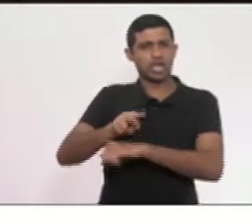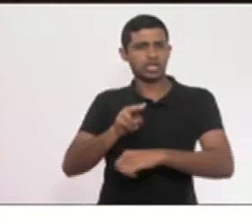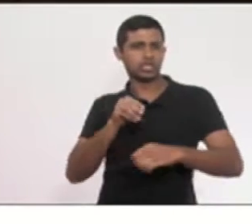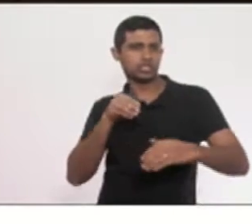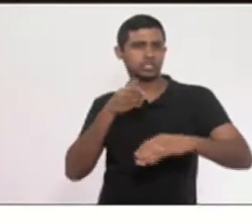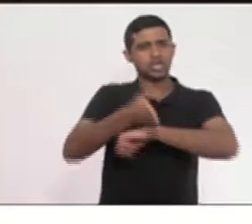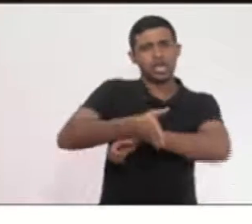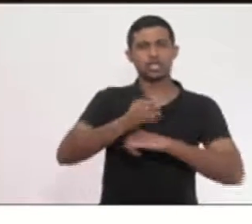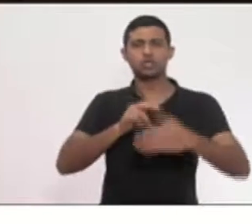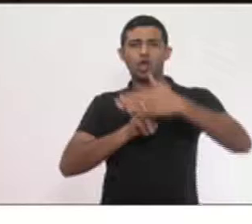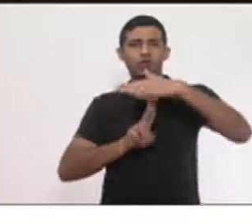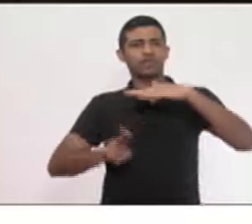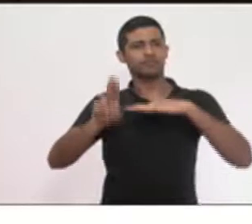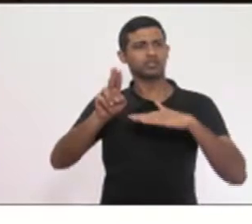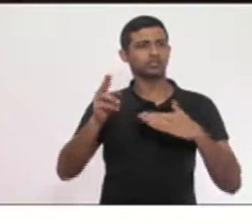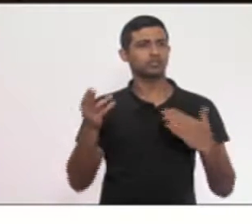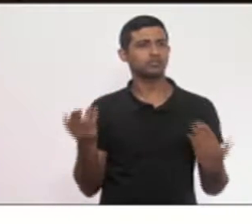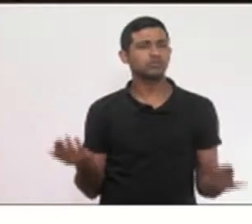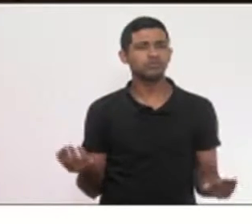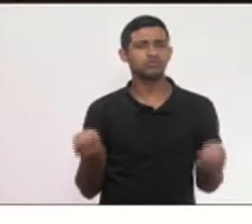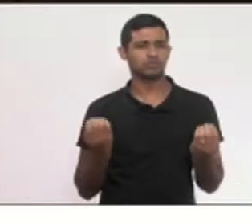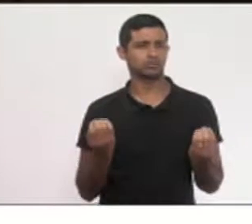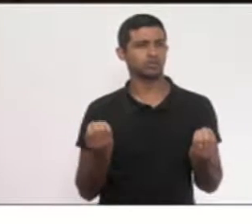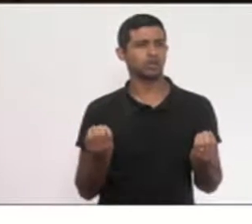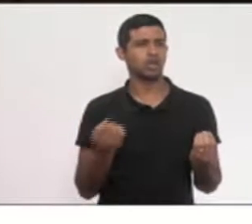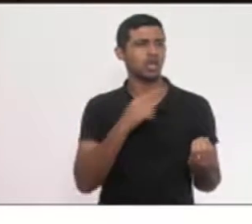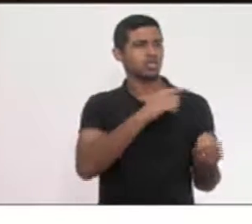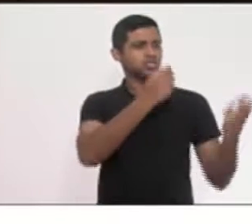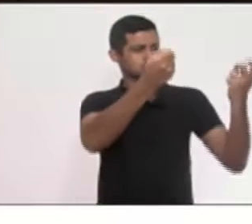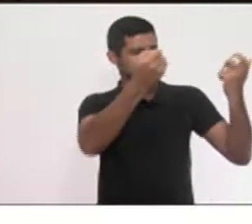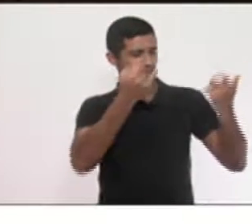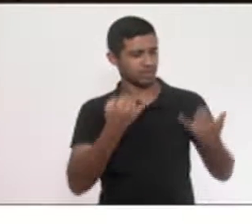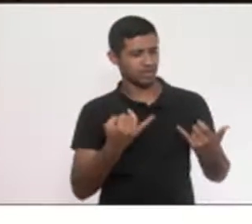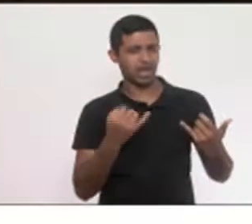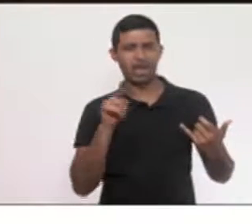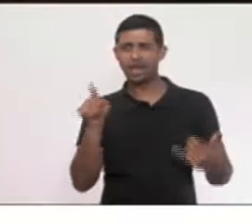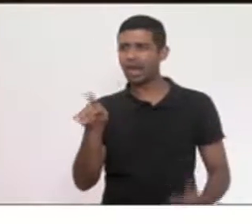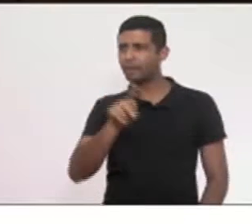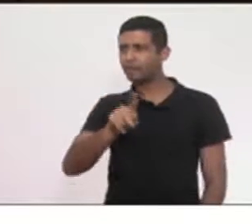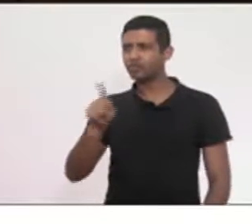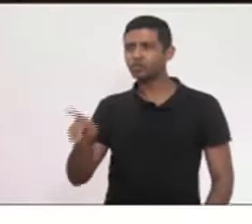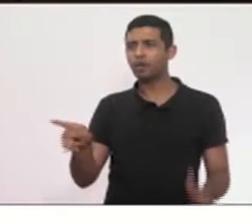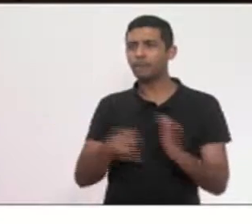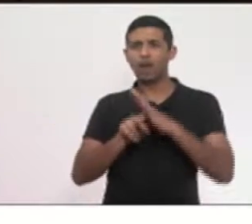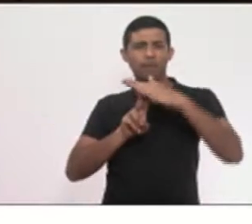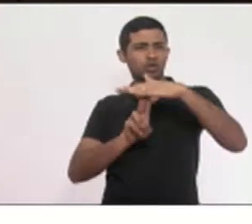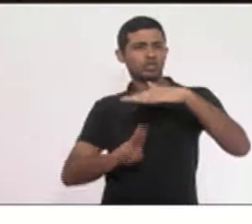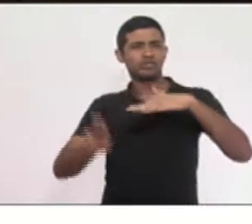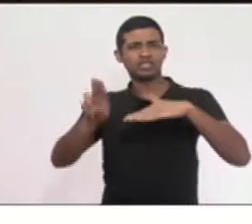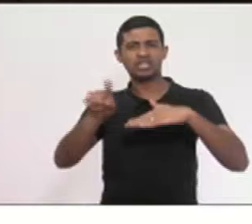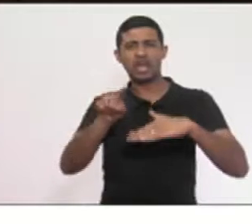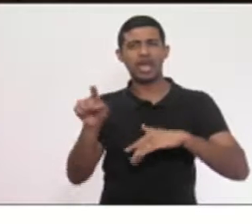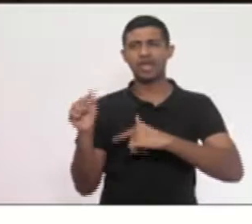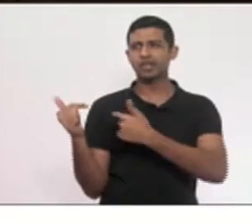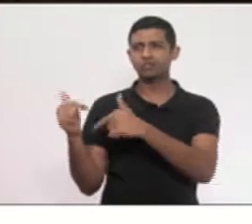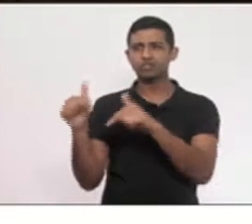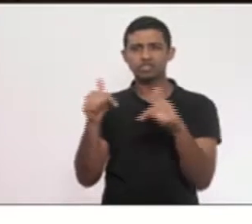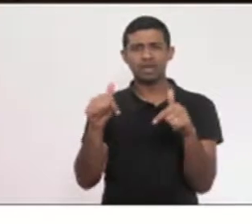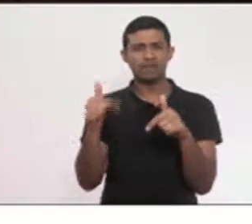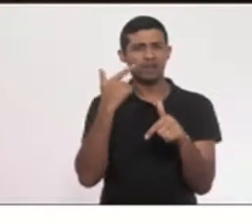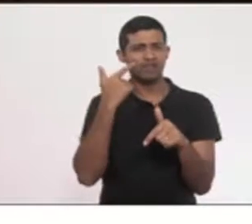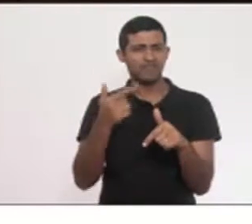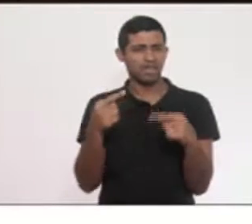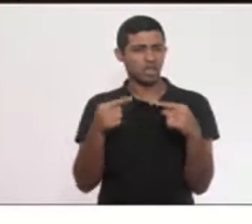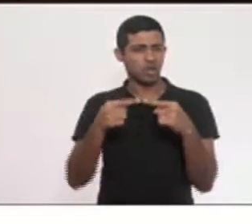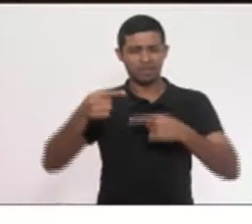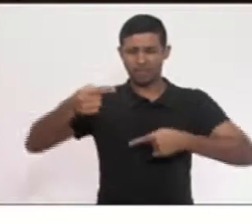a justificativa foi que os professores nas universidades estariam trabalhando com conteúdo